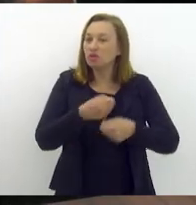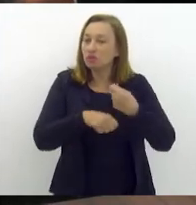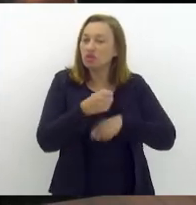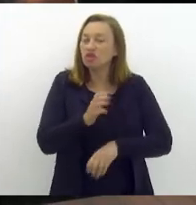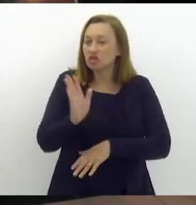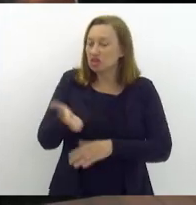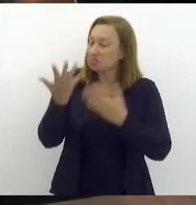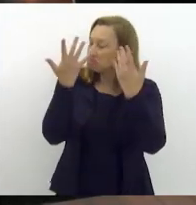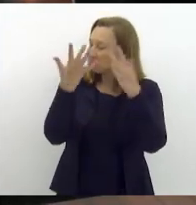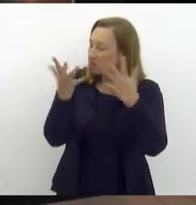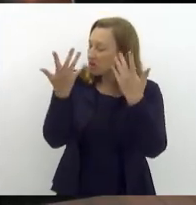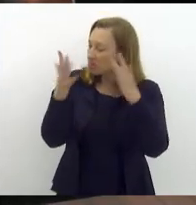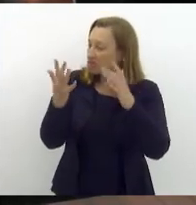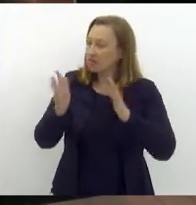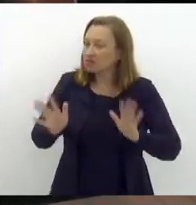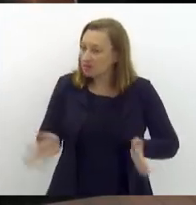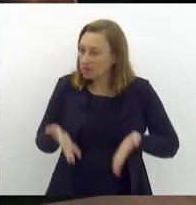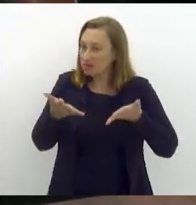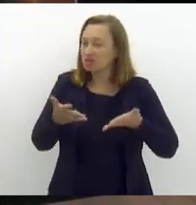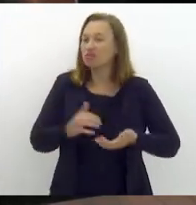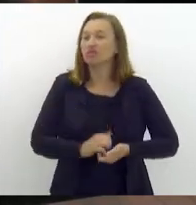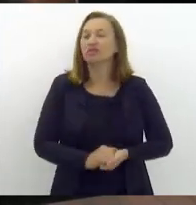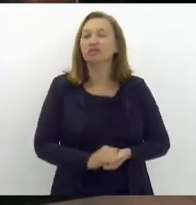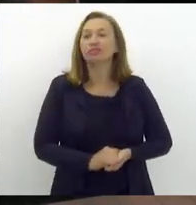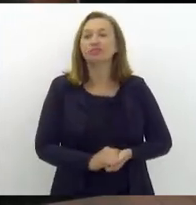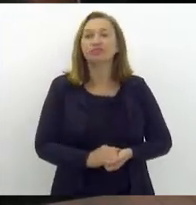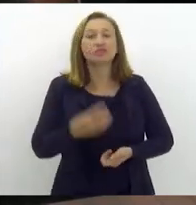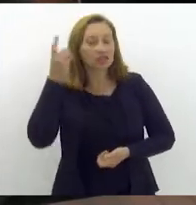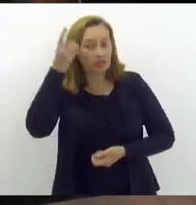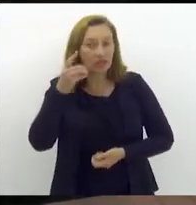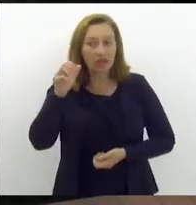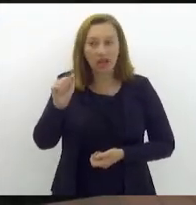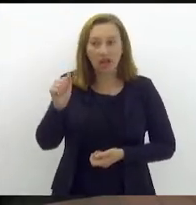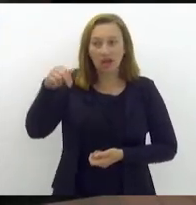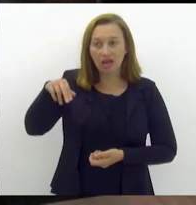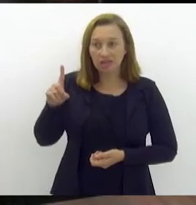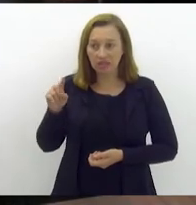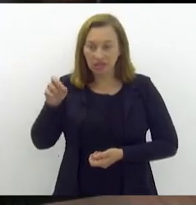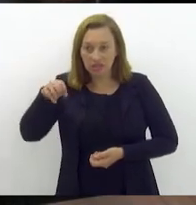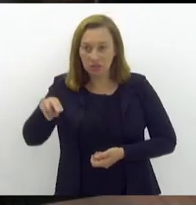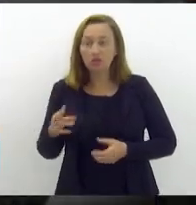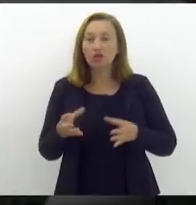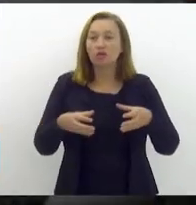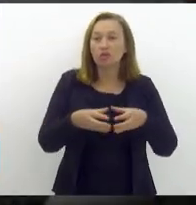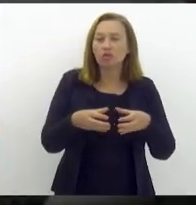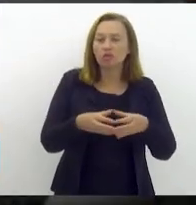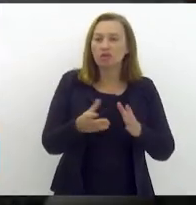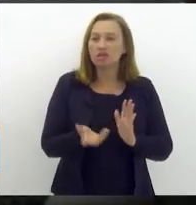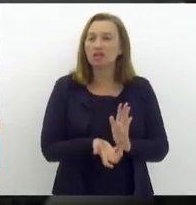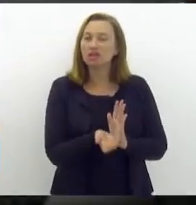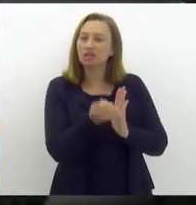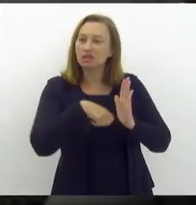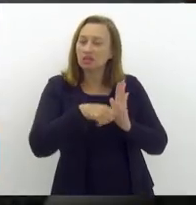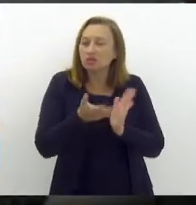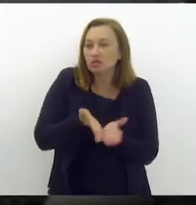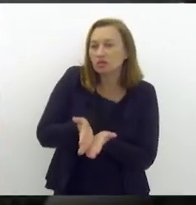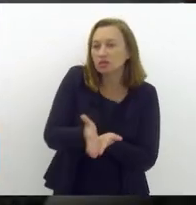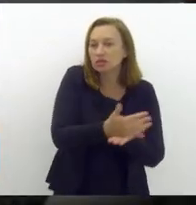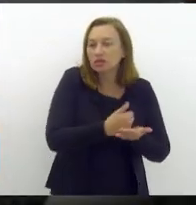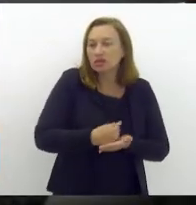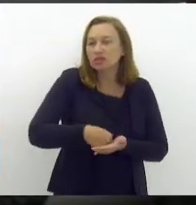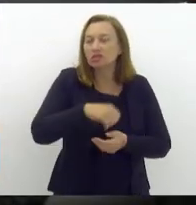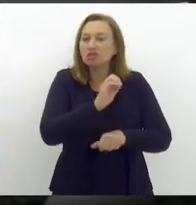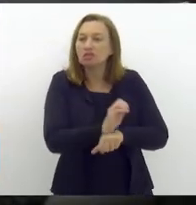já parabenizando a vossa iniciativa, deputado Anderson. Pela Comissão de Tributação, Controle da Arrecadação Estadual